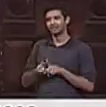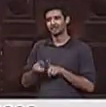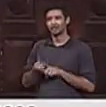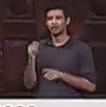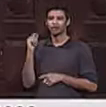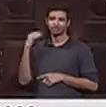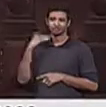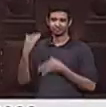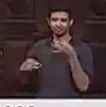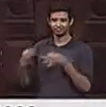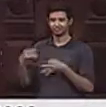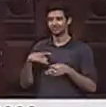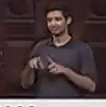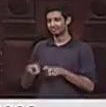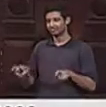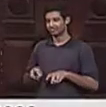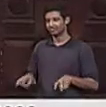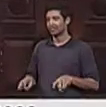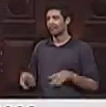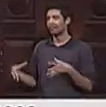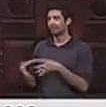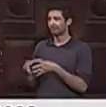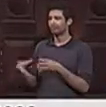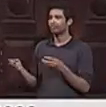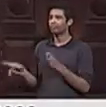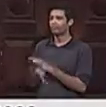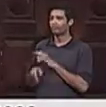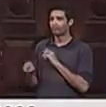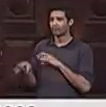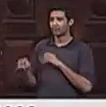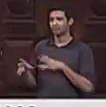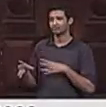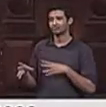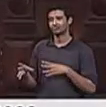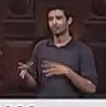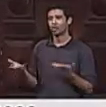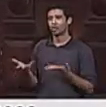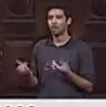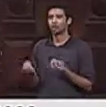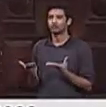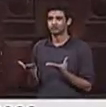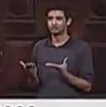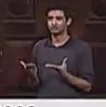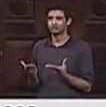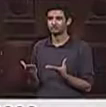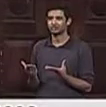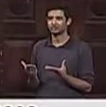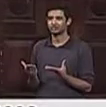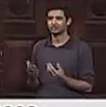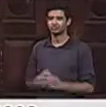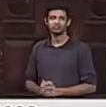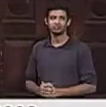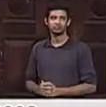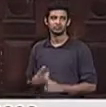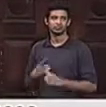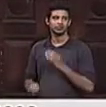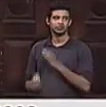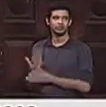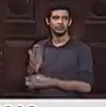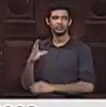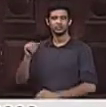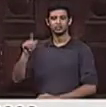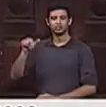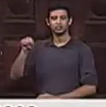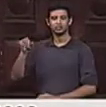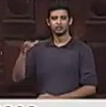audiência pública na Comissão de Educação sobre a situação da FAPERJ, da Fundação Carlos Chagas de